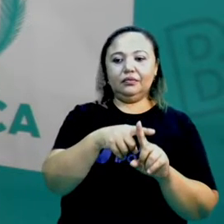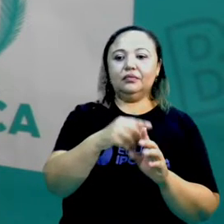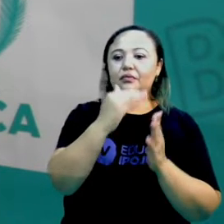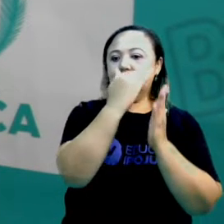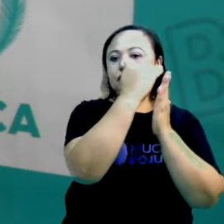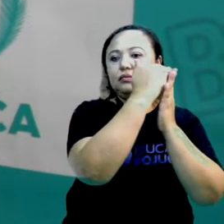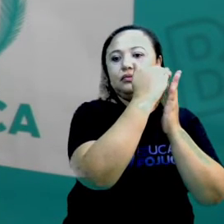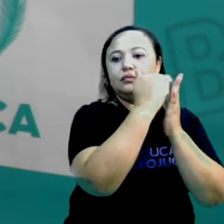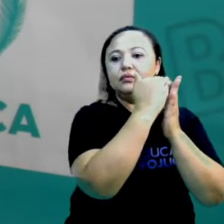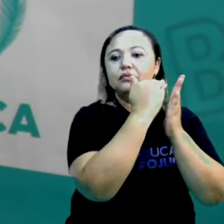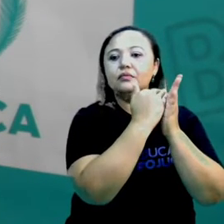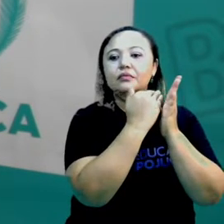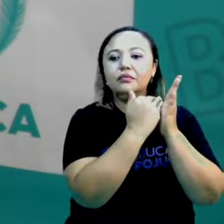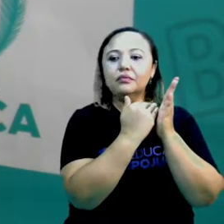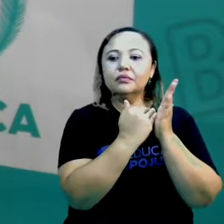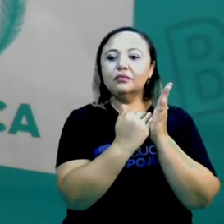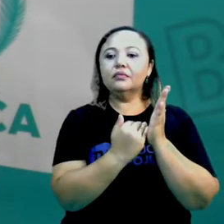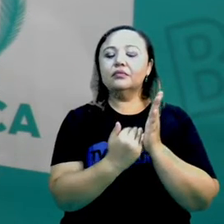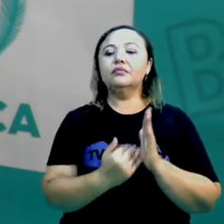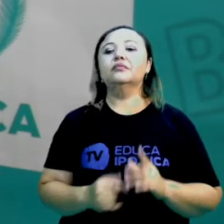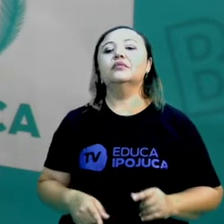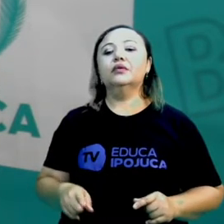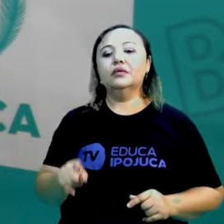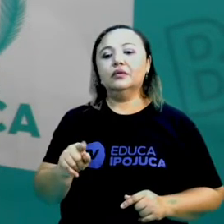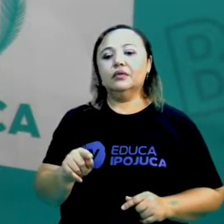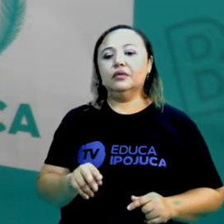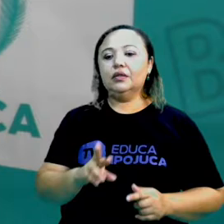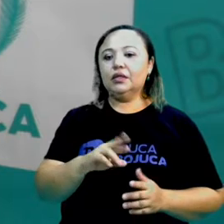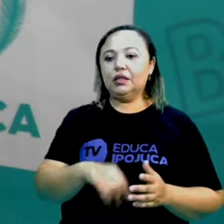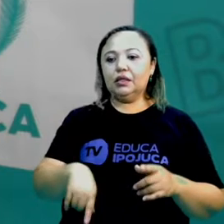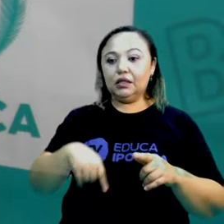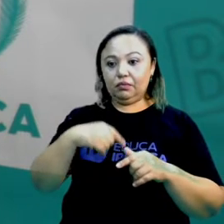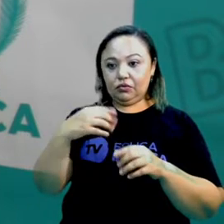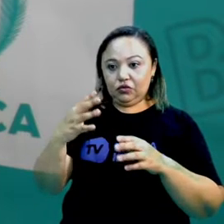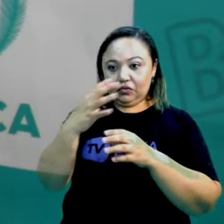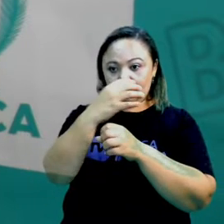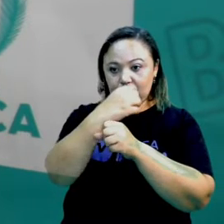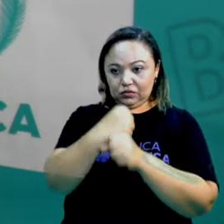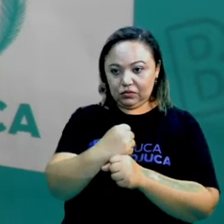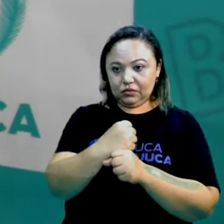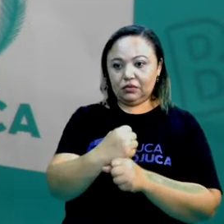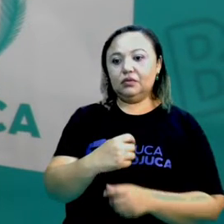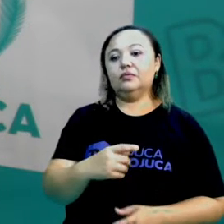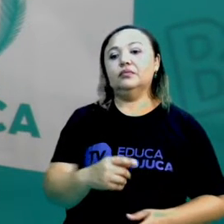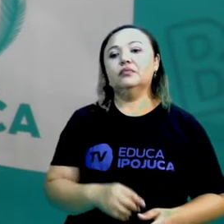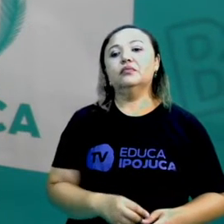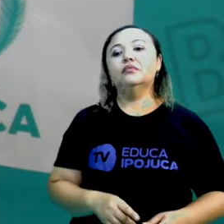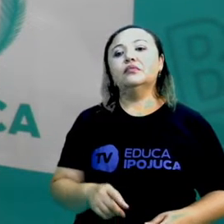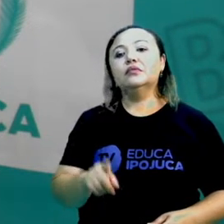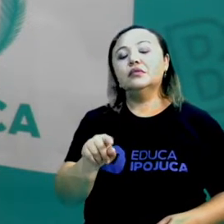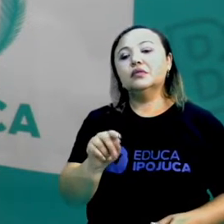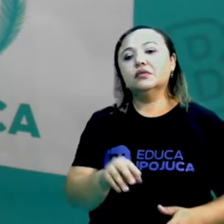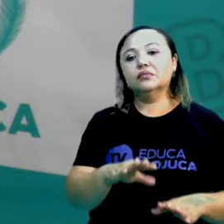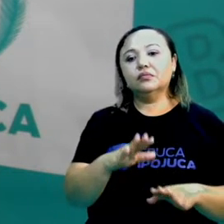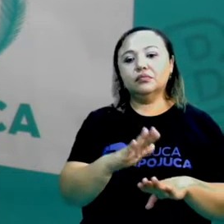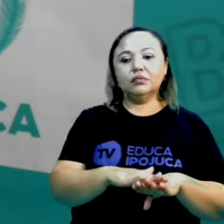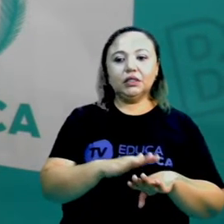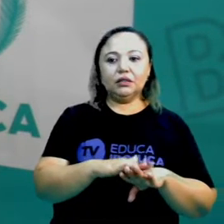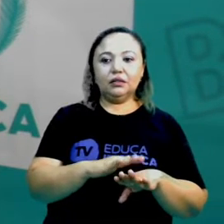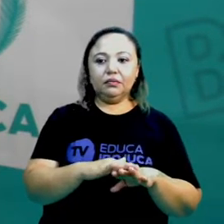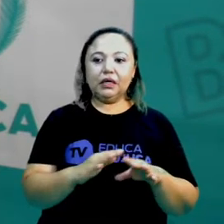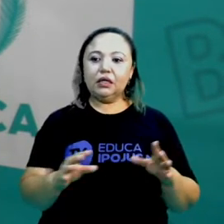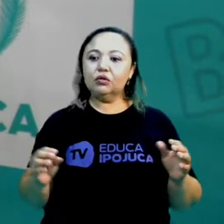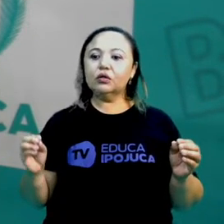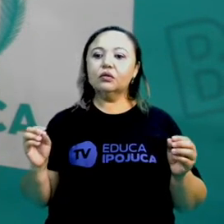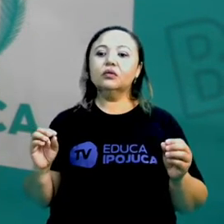e quando adicionamos, temos aí a soma. Ou, como é chamado pelos matemáticos, de